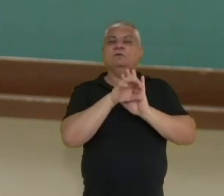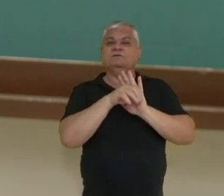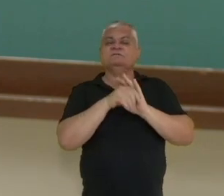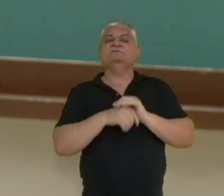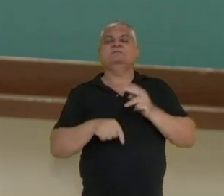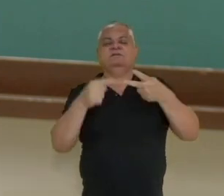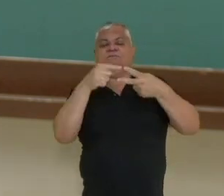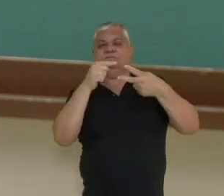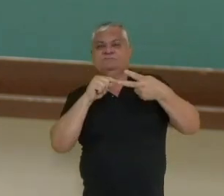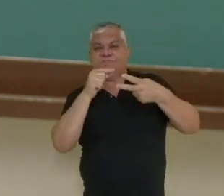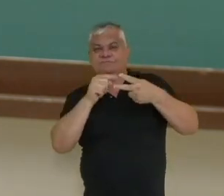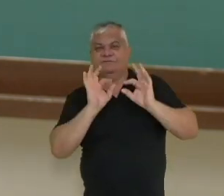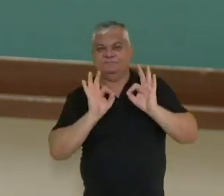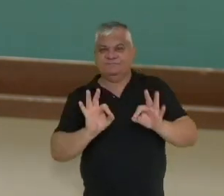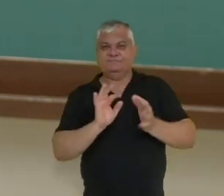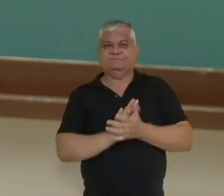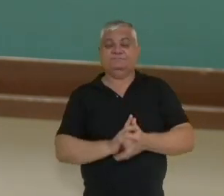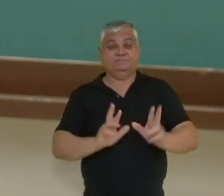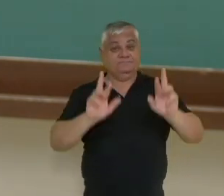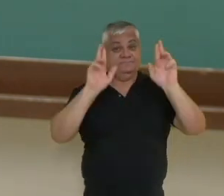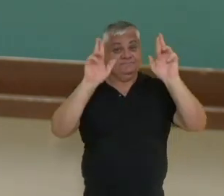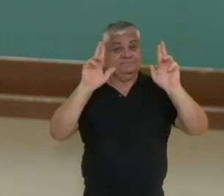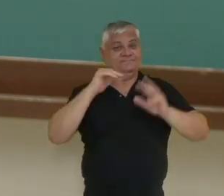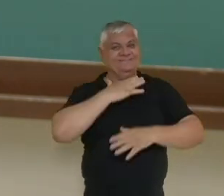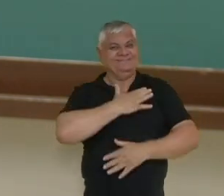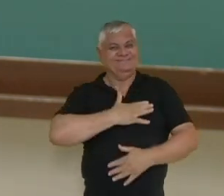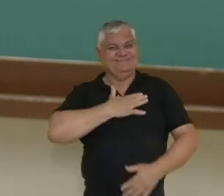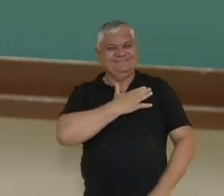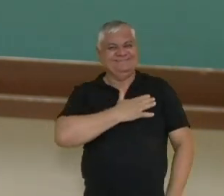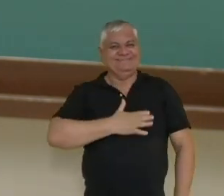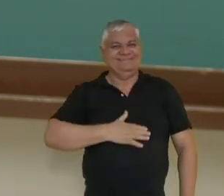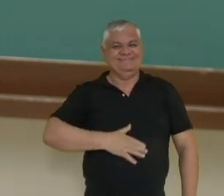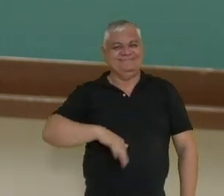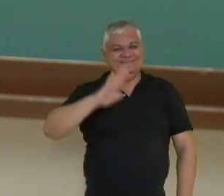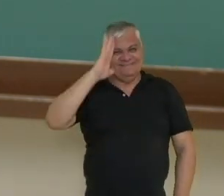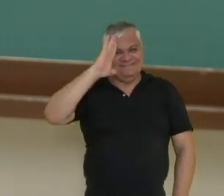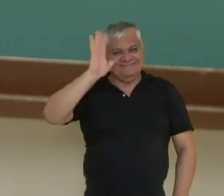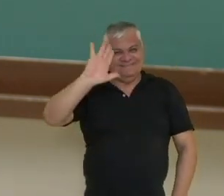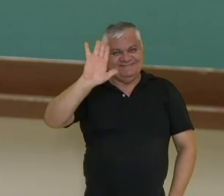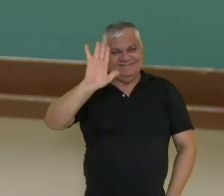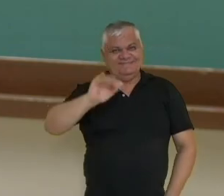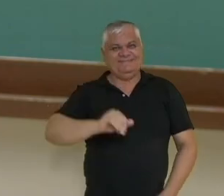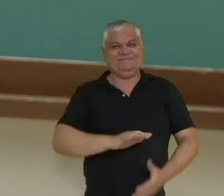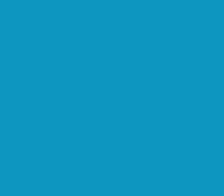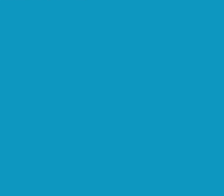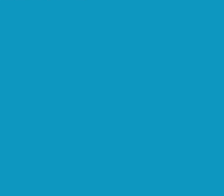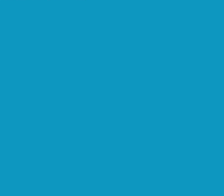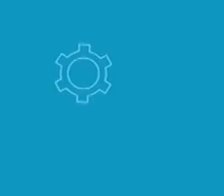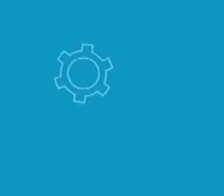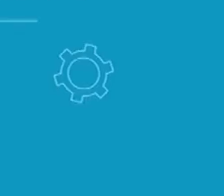média e amplitude. Eu espero que vocês tenham gostado e até breve!